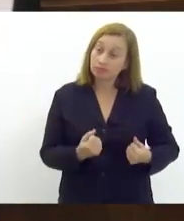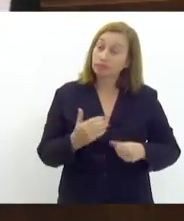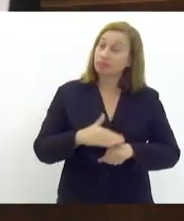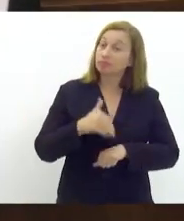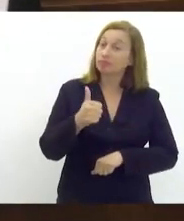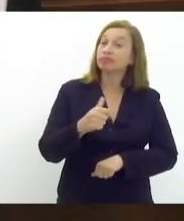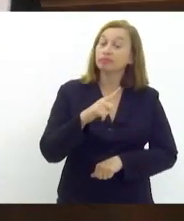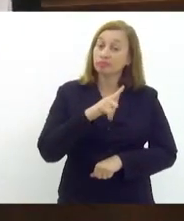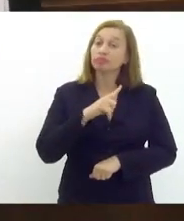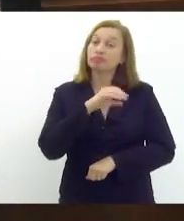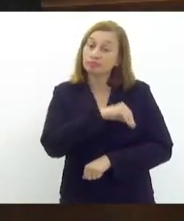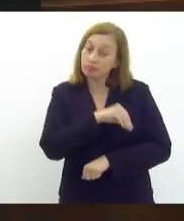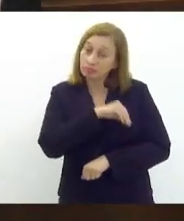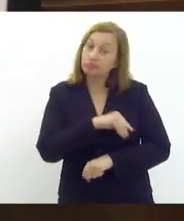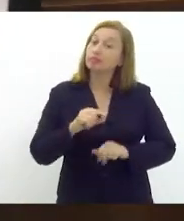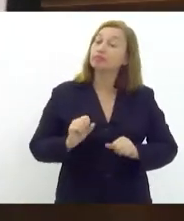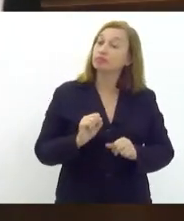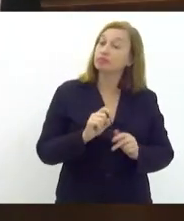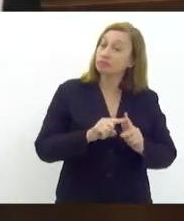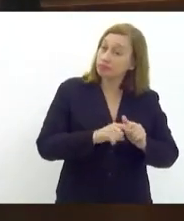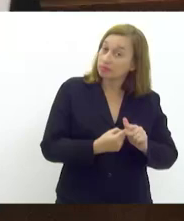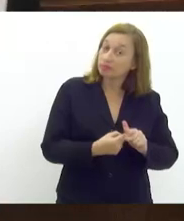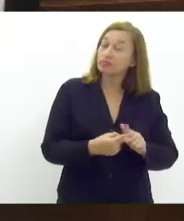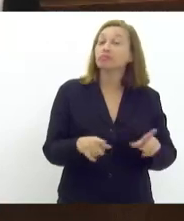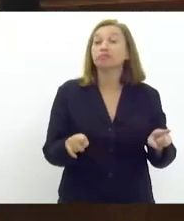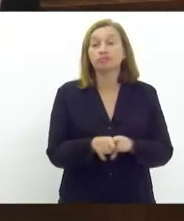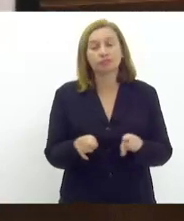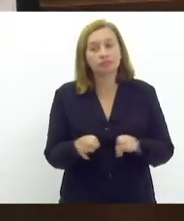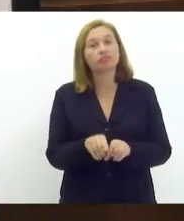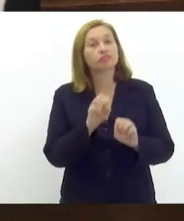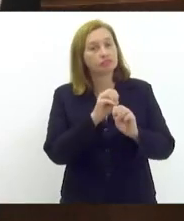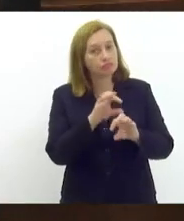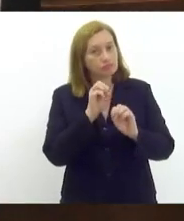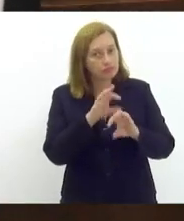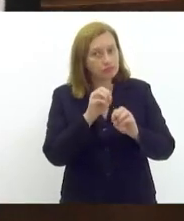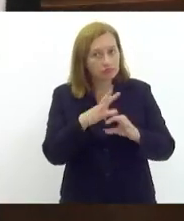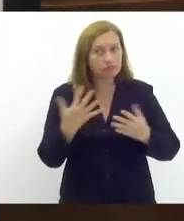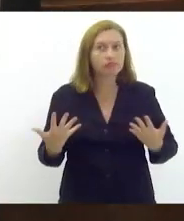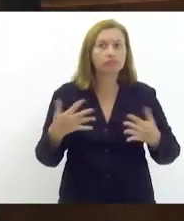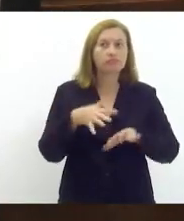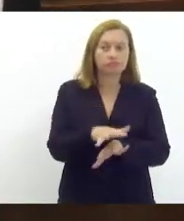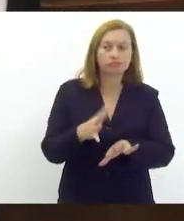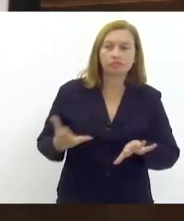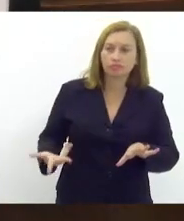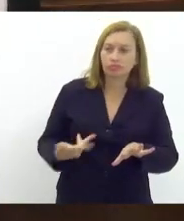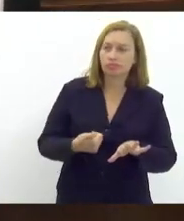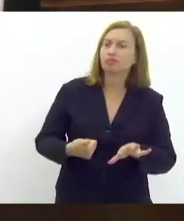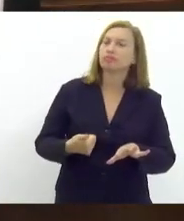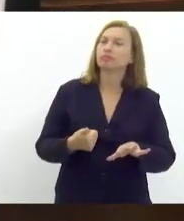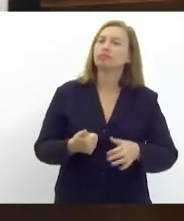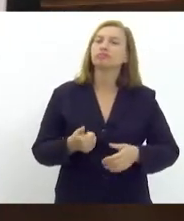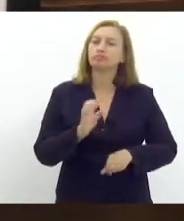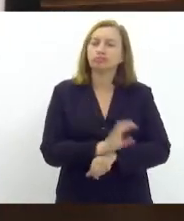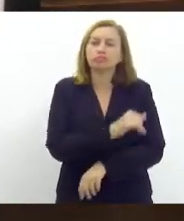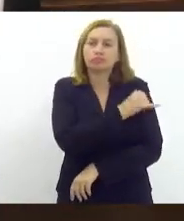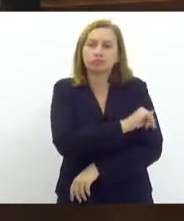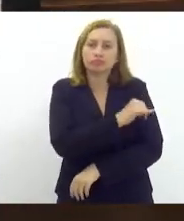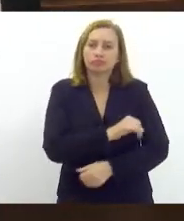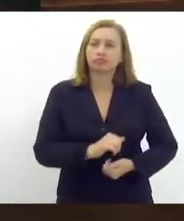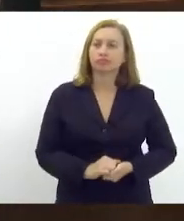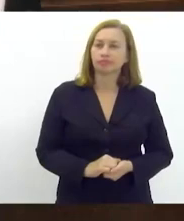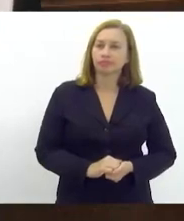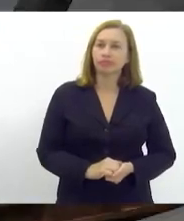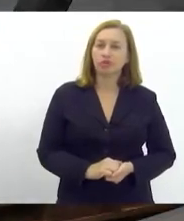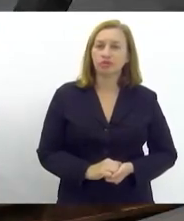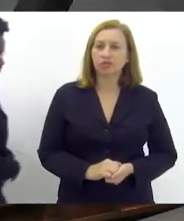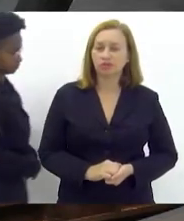um piso atualizado e também uma educação inclusiva que funcione no estado do Rio de Janeiro